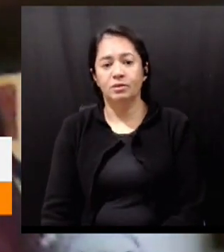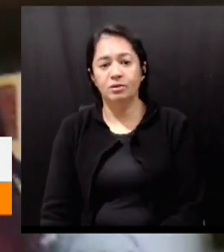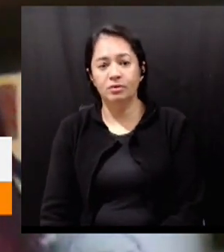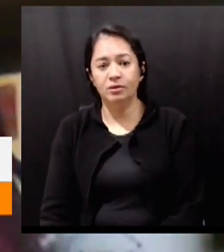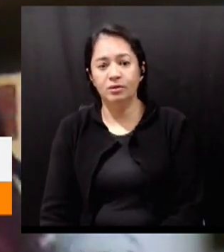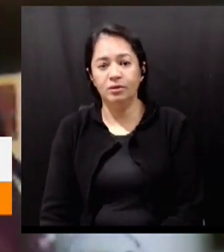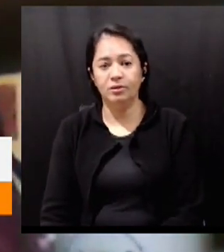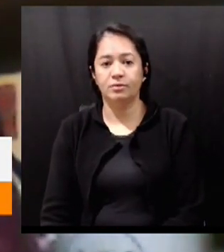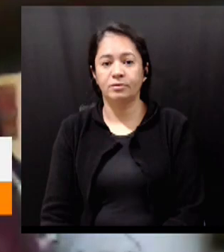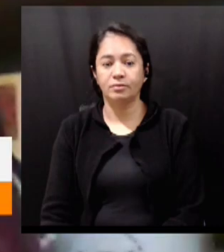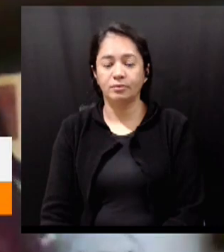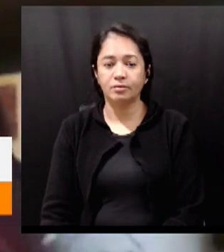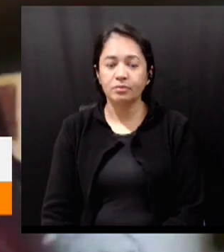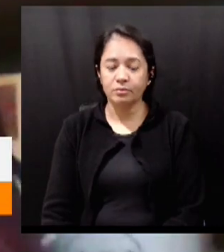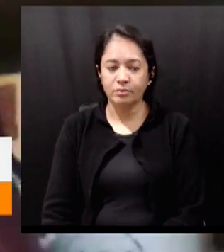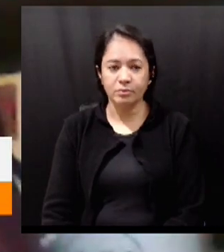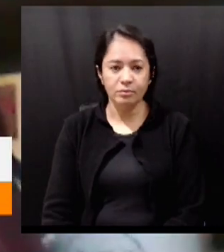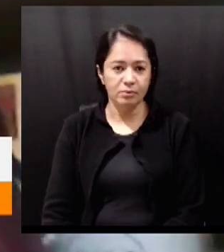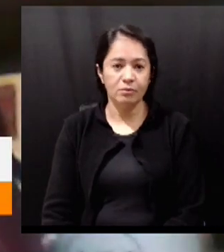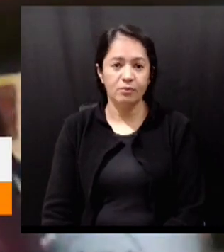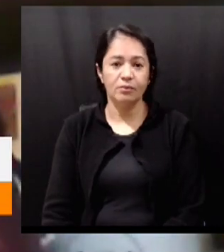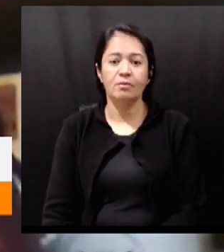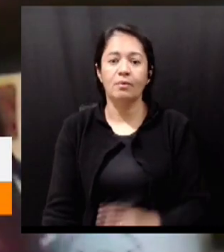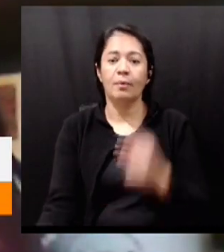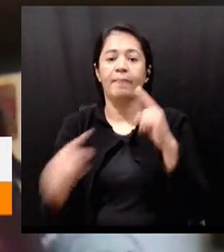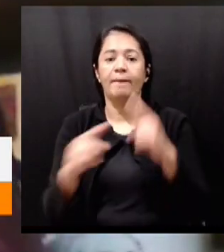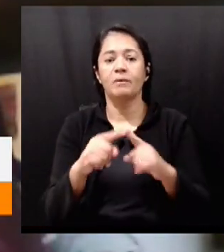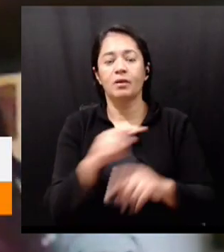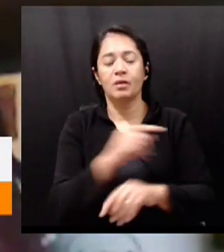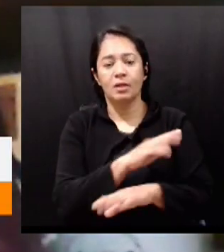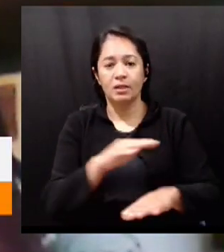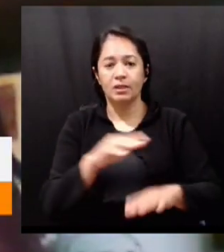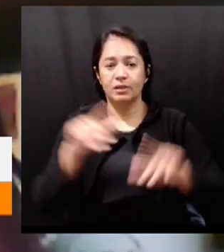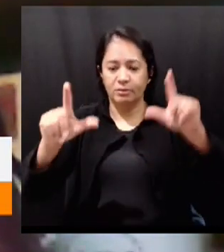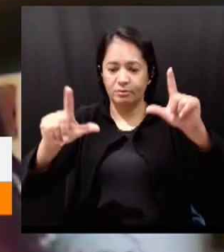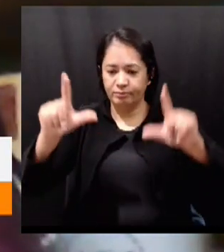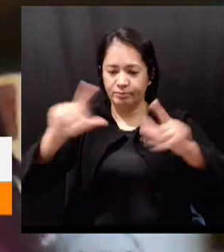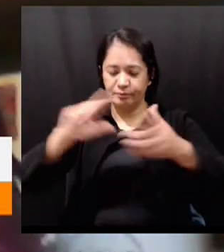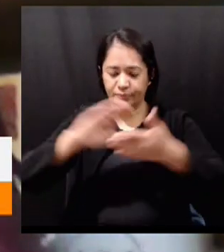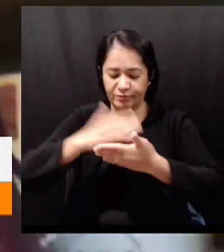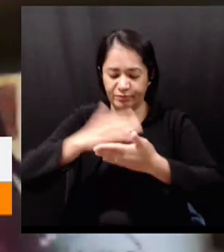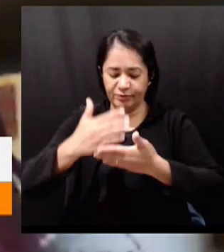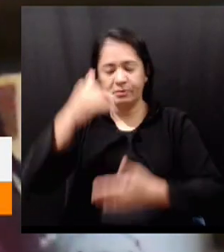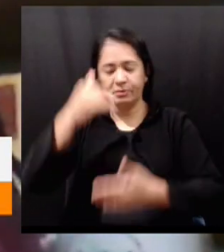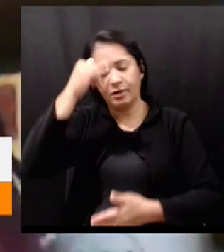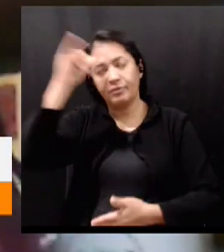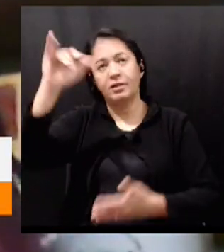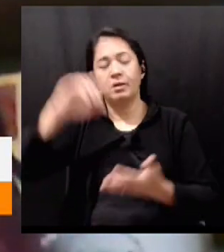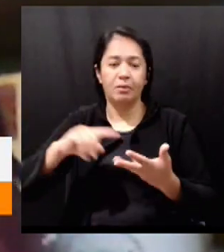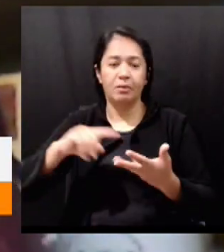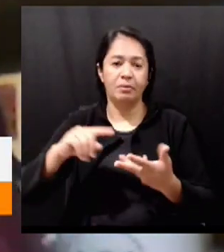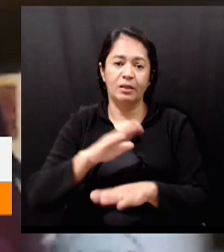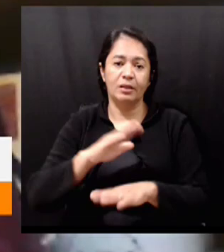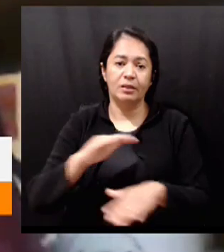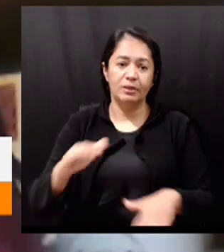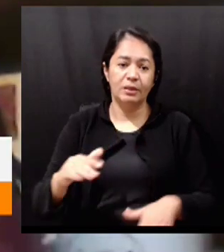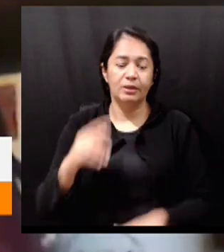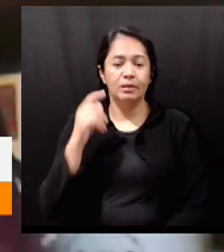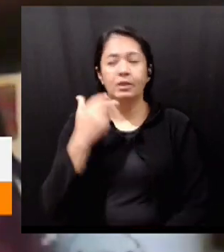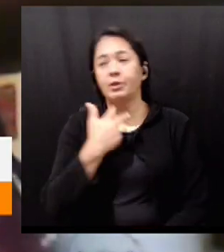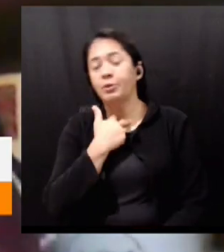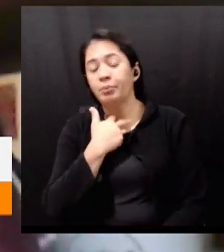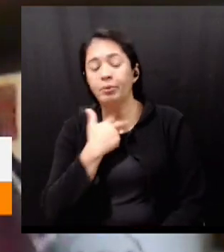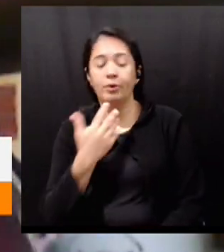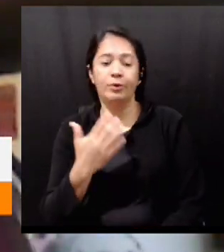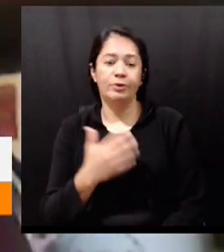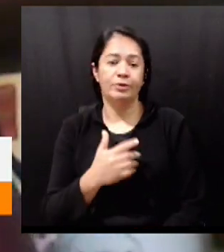Por mais que a criança fique na tela, que a gente sempre fala para evitar deixar a criança muito no celular, porque é